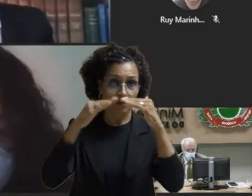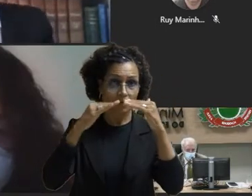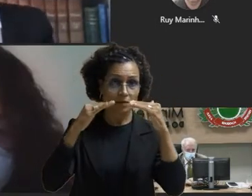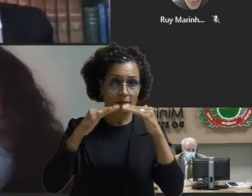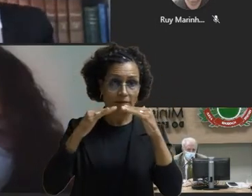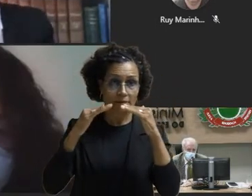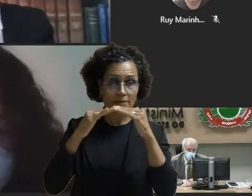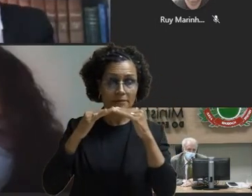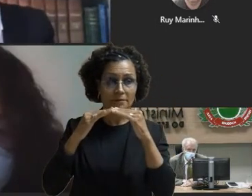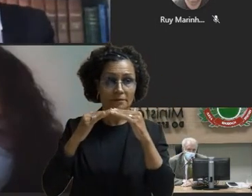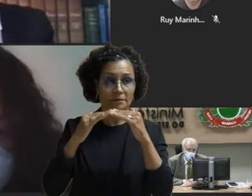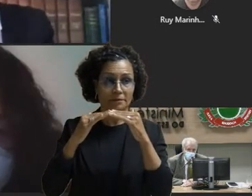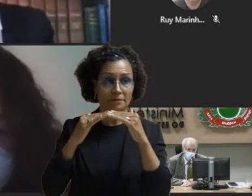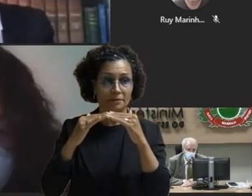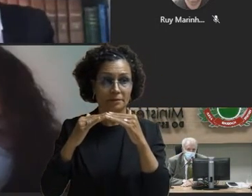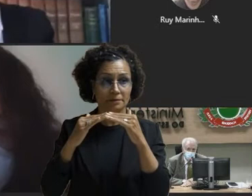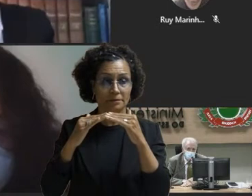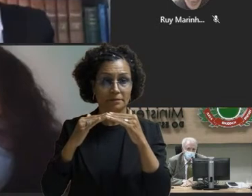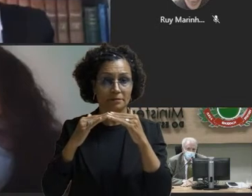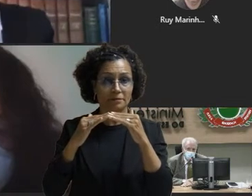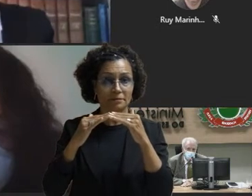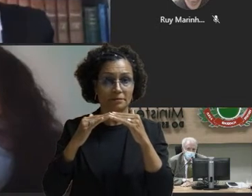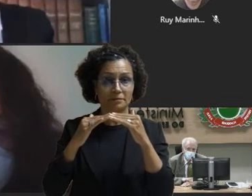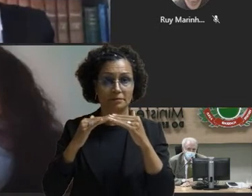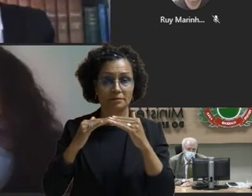senhor. Doutor Marcelo.